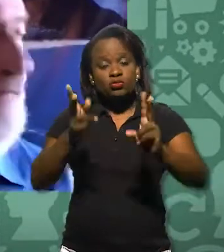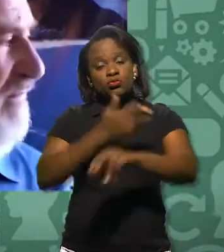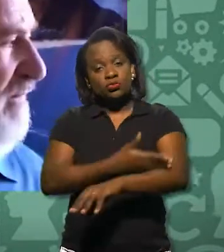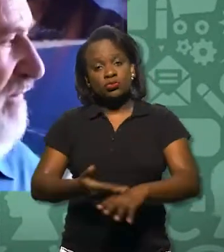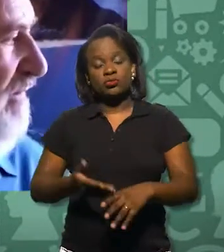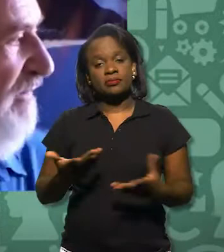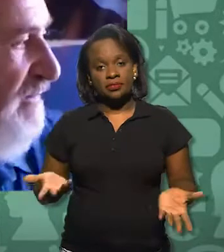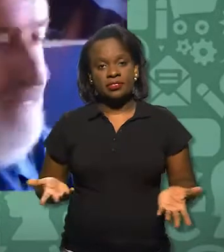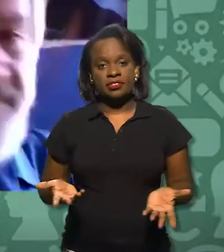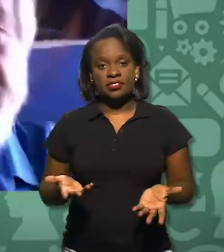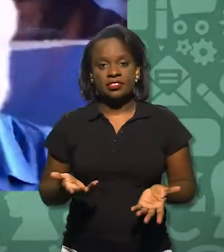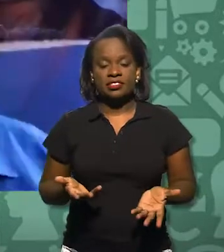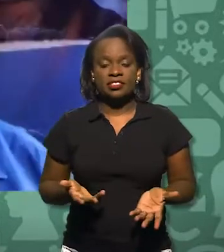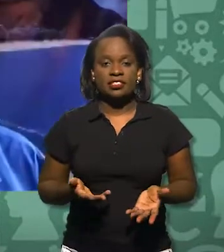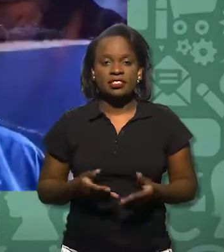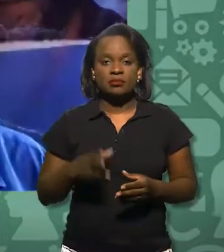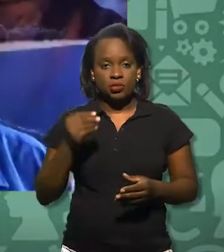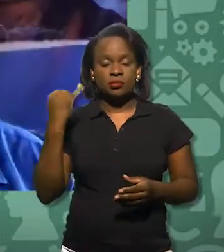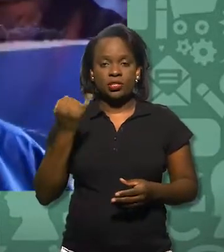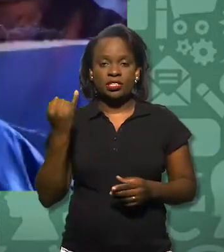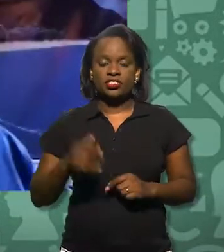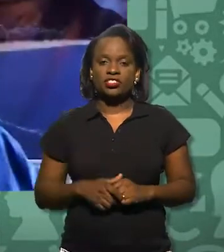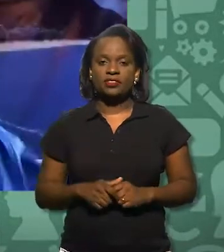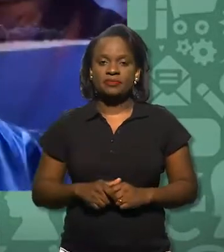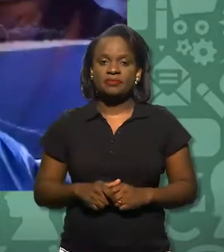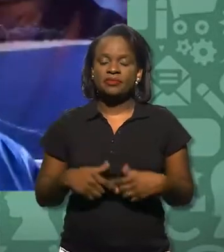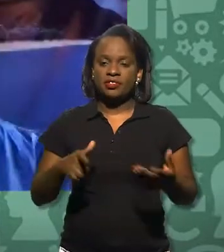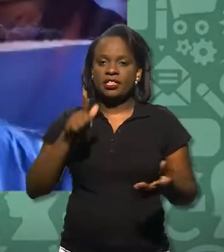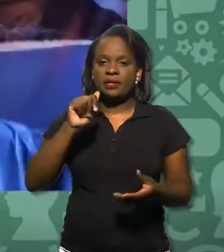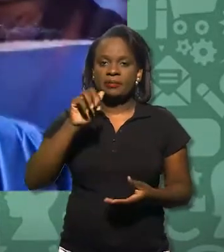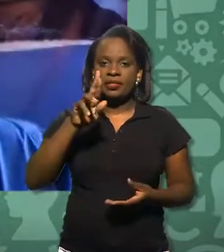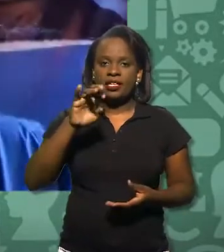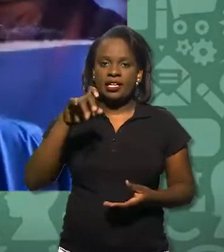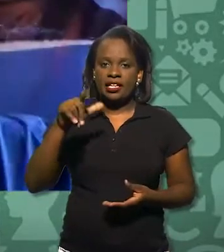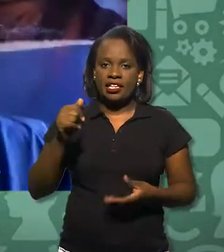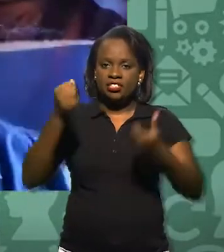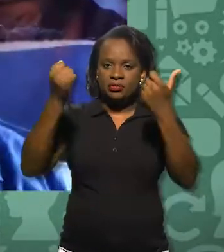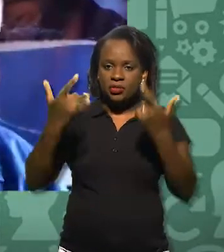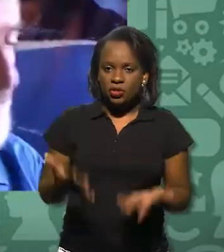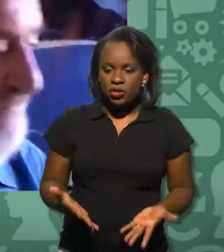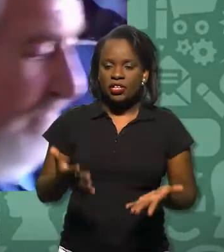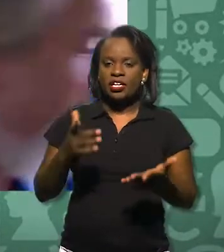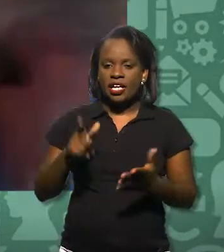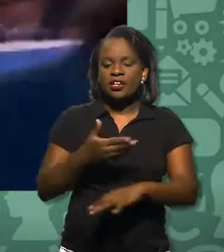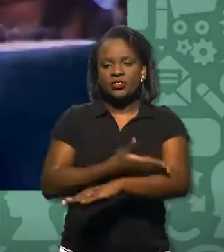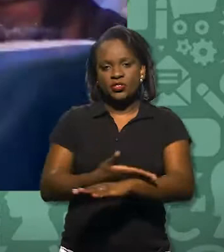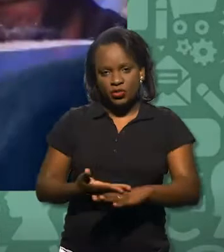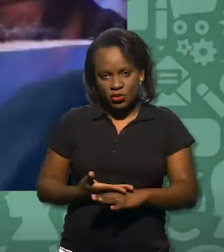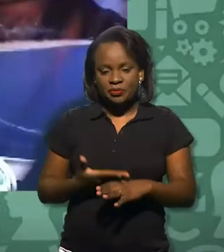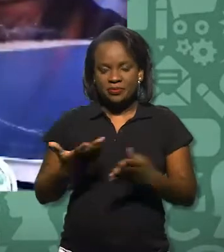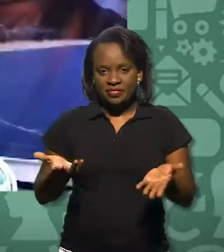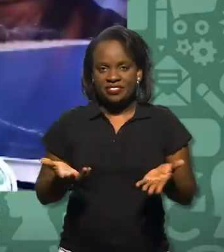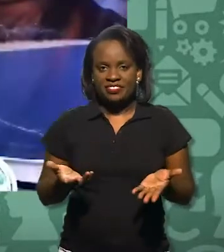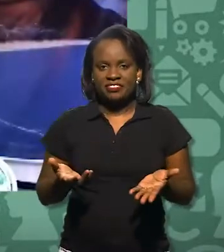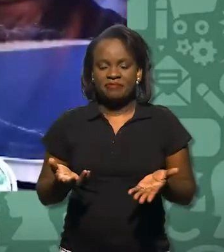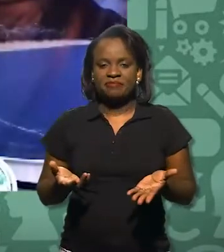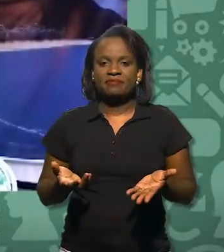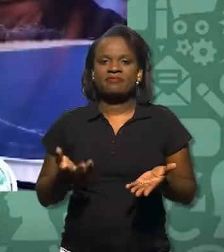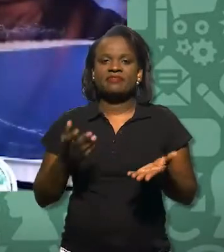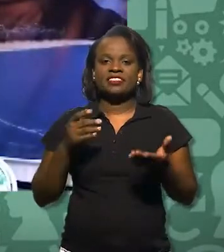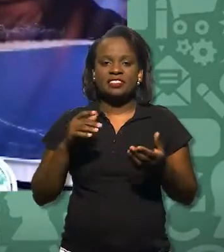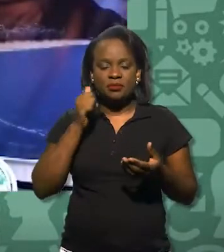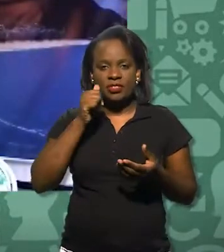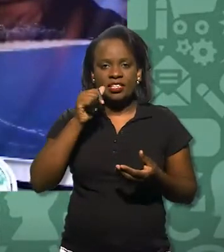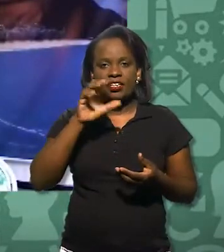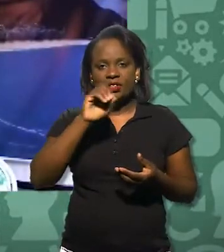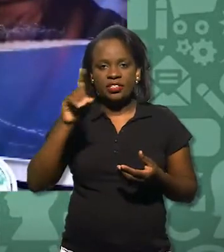depois da pandemia, né? Acho que isso é muito importante. Gabriela começou a destacar a questão desses hábitos, né, Gabriela?